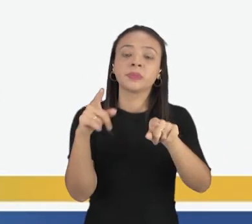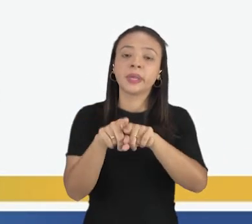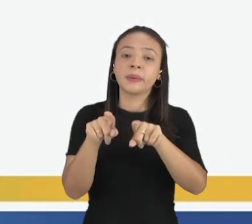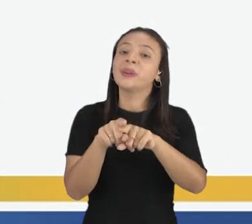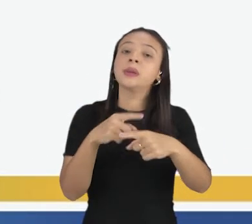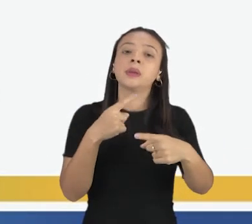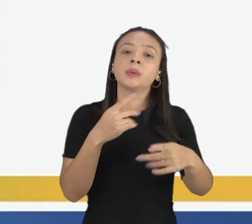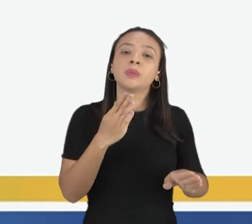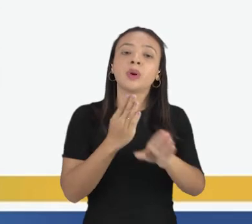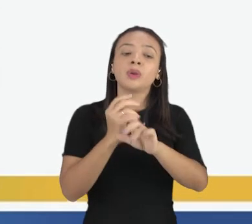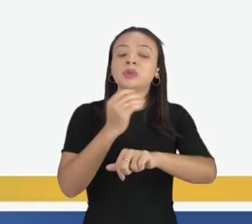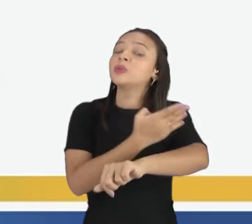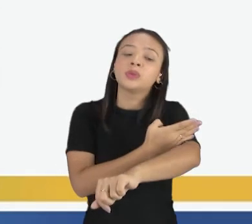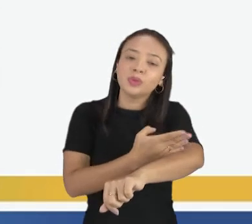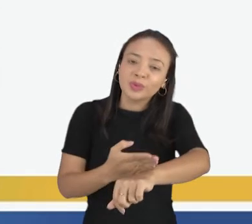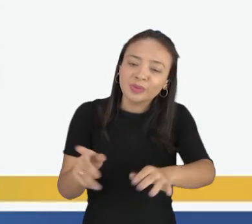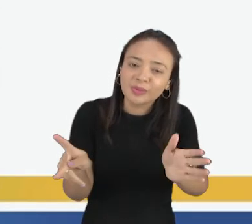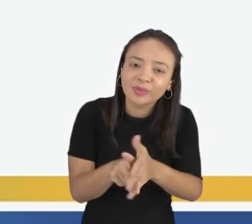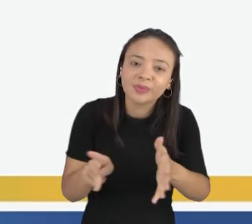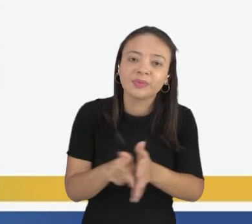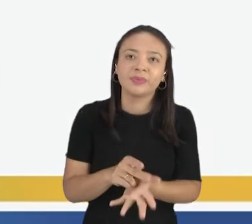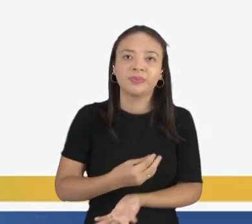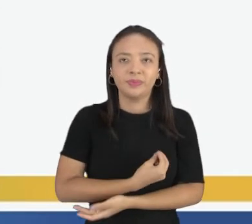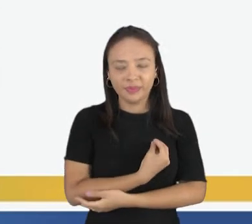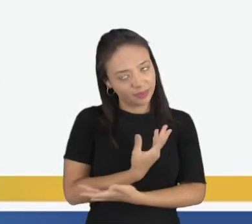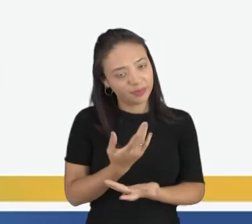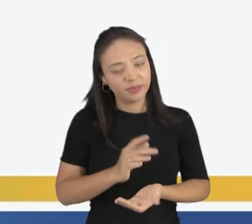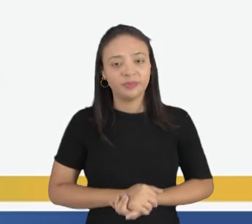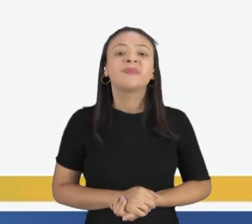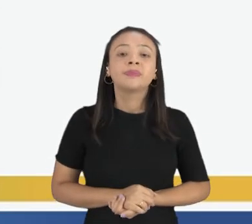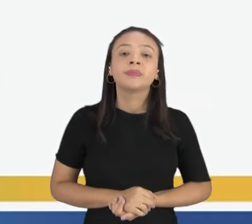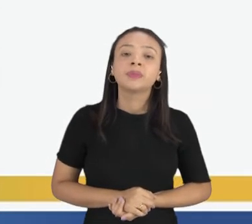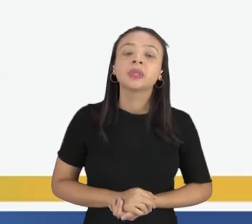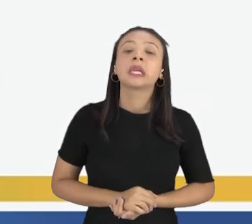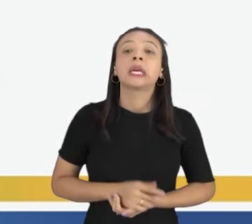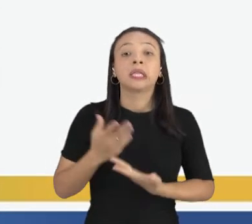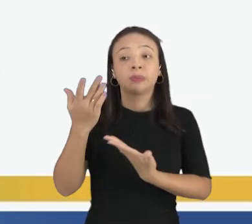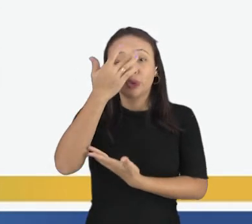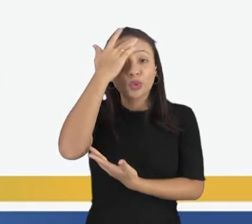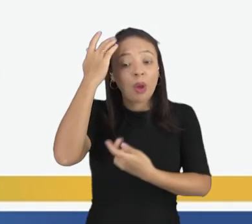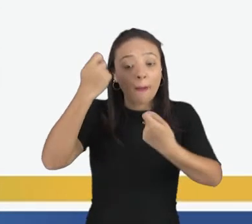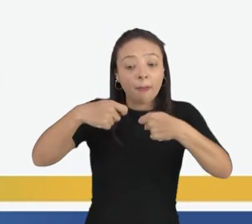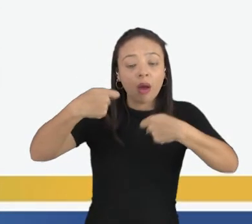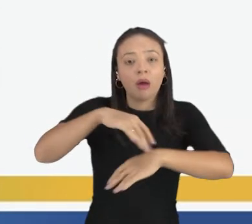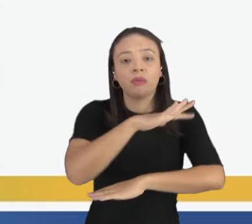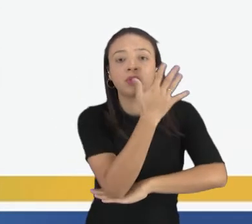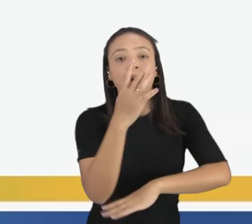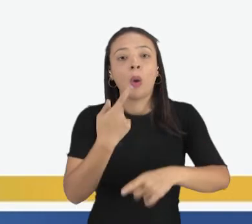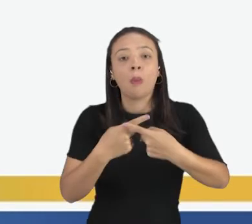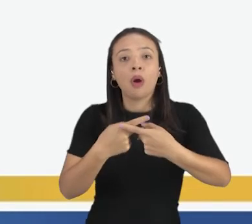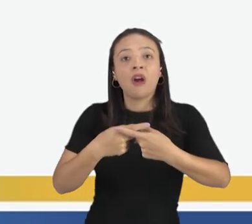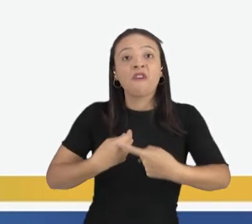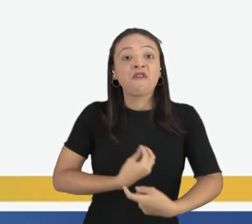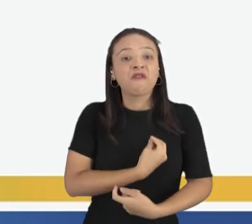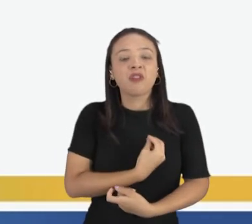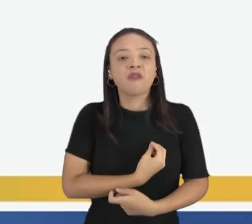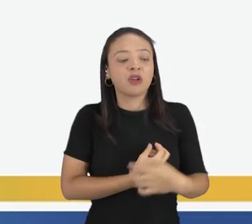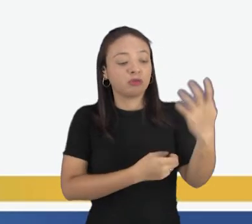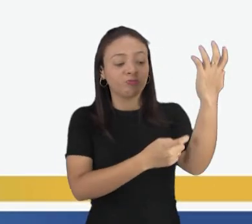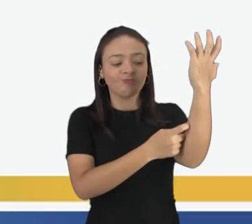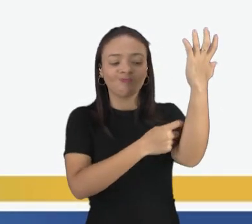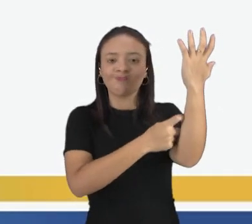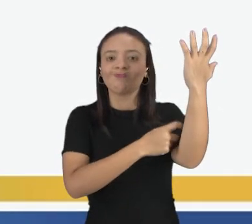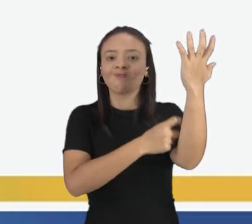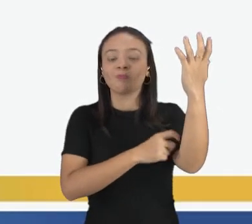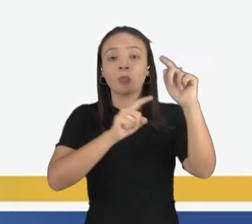dos costumes de vida, né, os seringueiros, eles precisavam da floresta. Inicialmente eles vivem da extração da borracha, do látex,